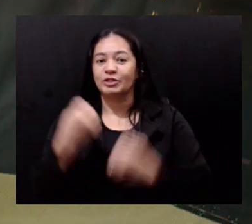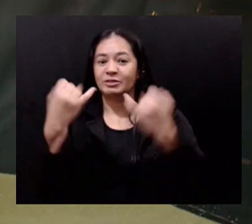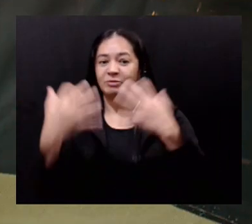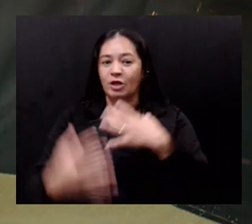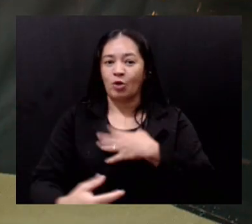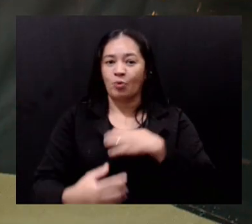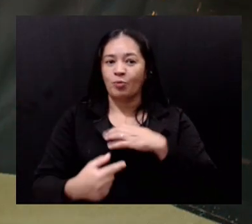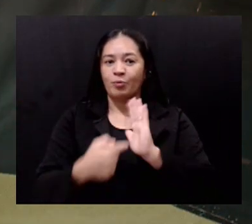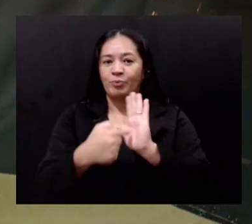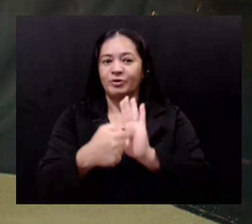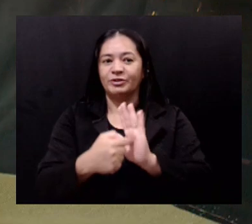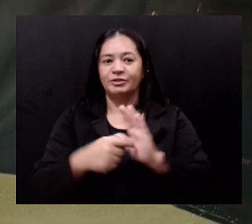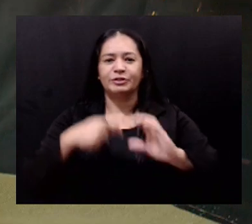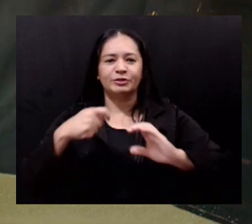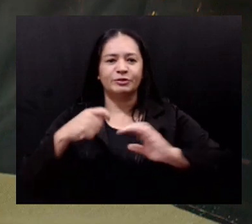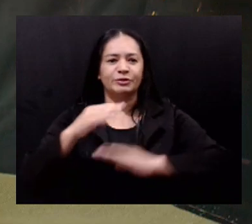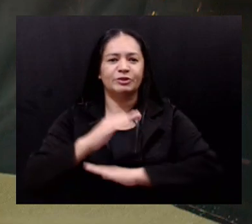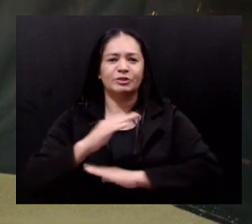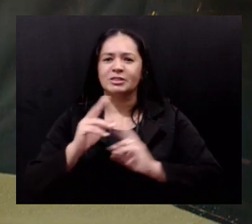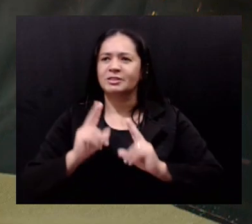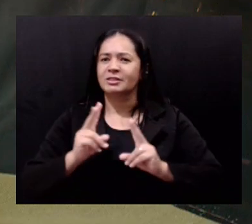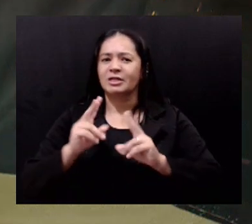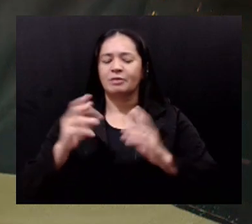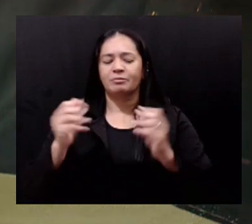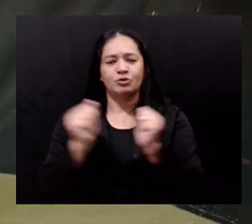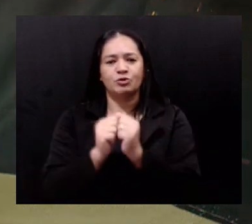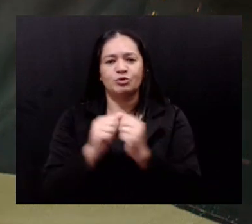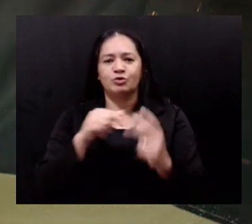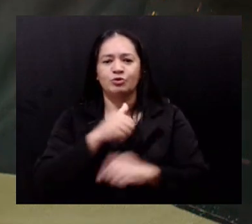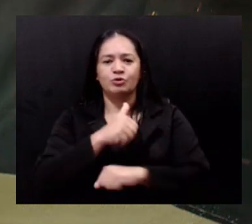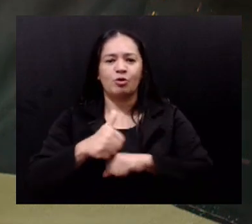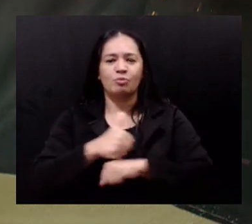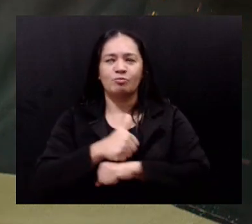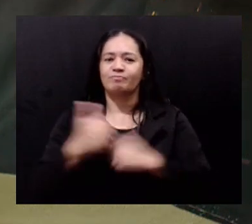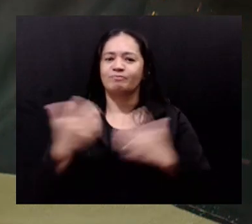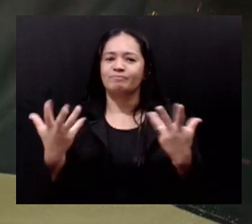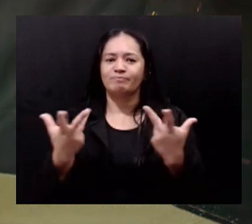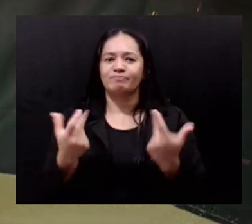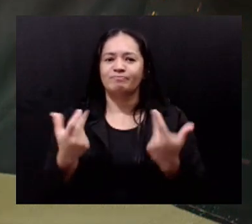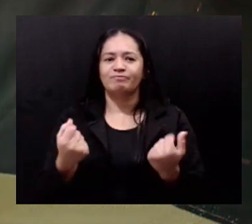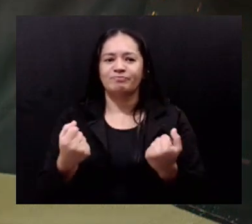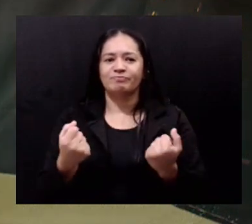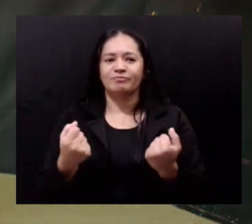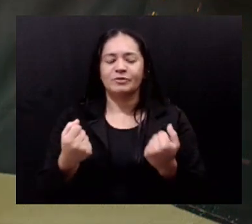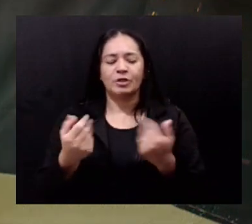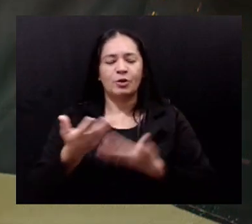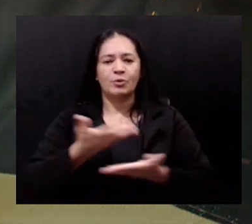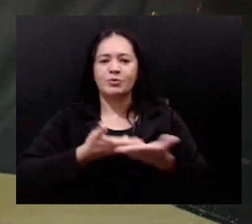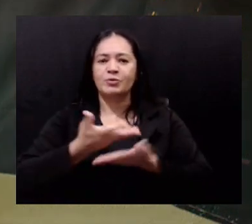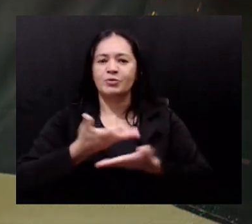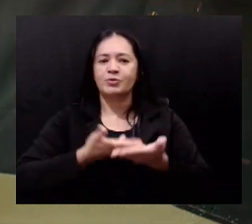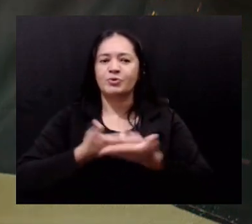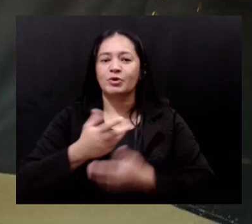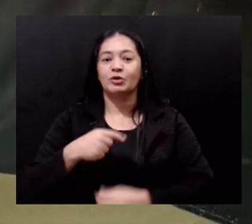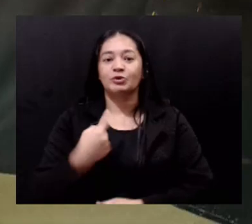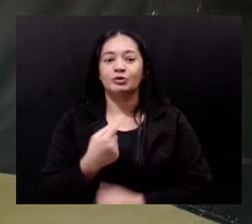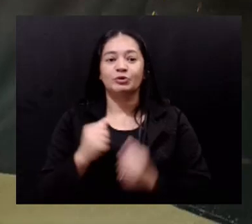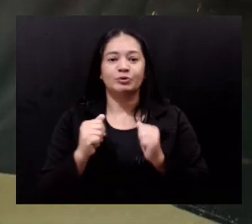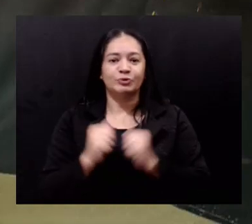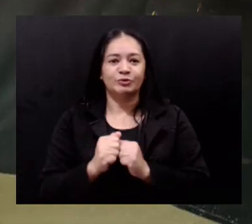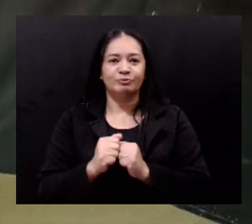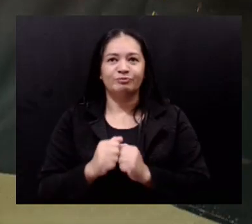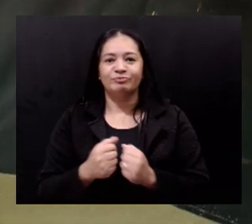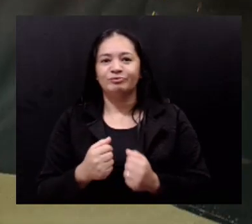sempre com profissionais sensacionais que compartilham conosco situações em que a gente vai levar aí